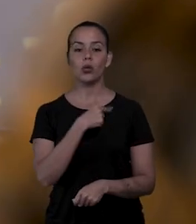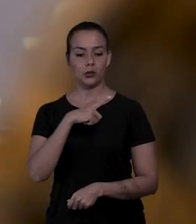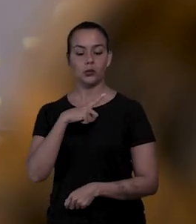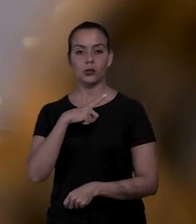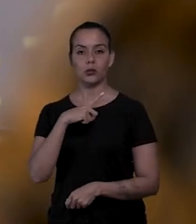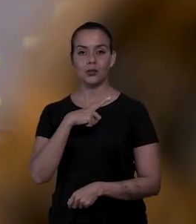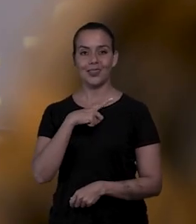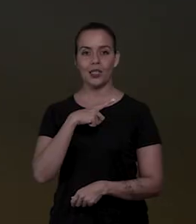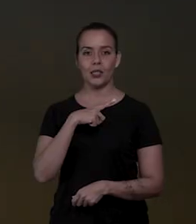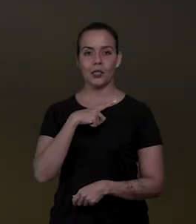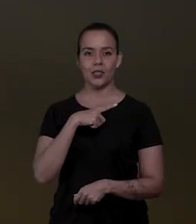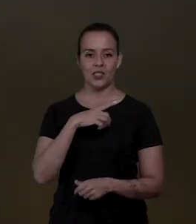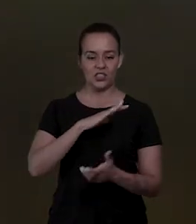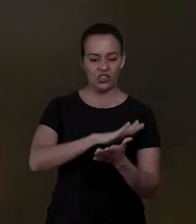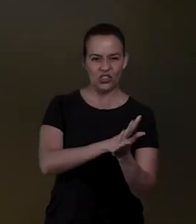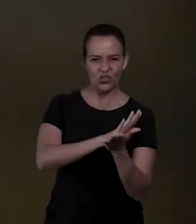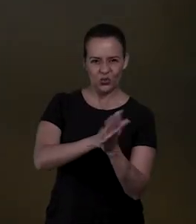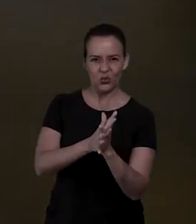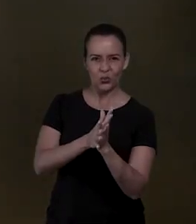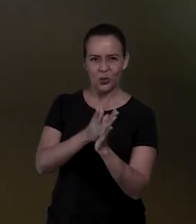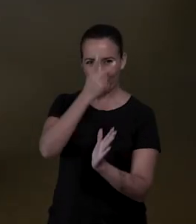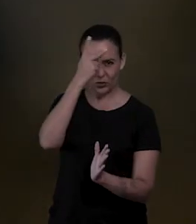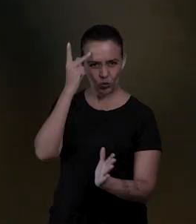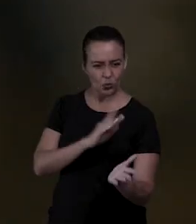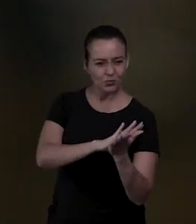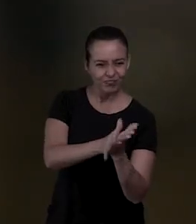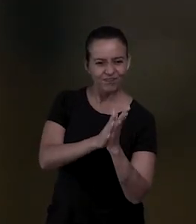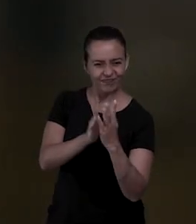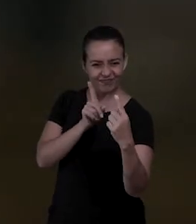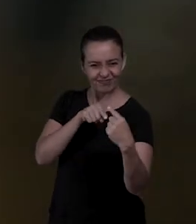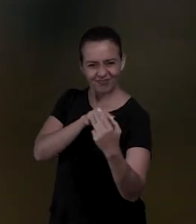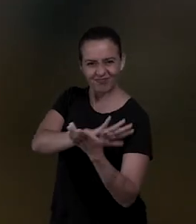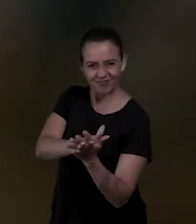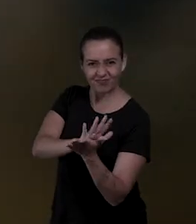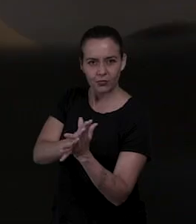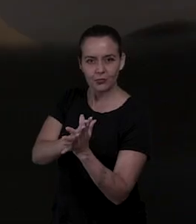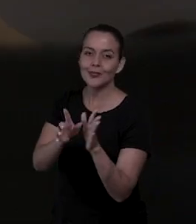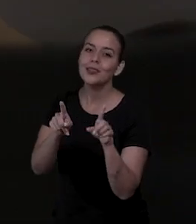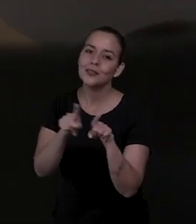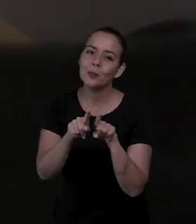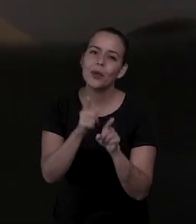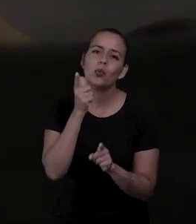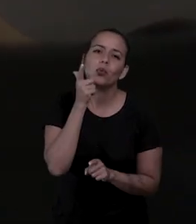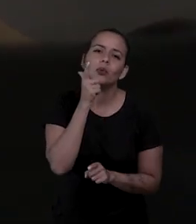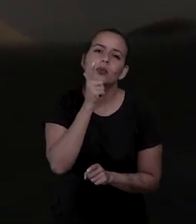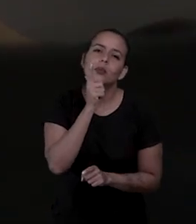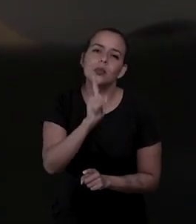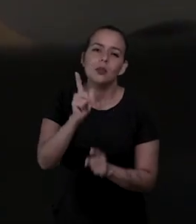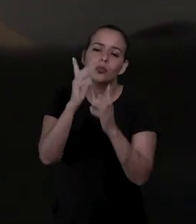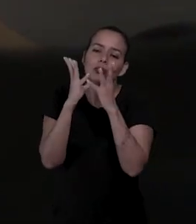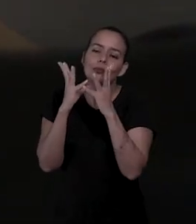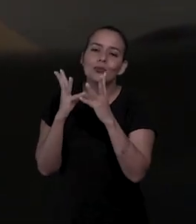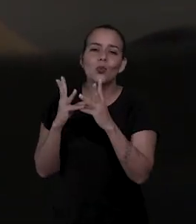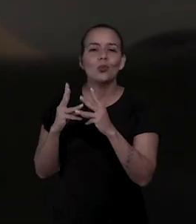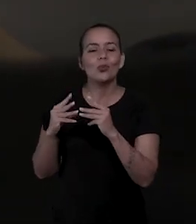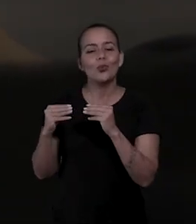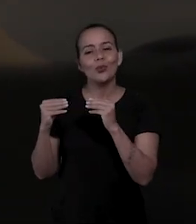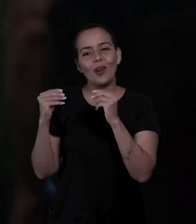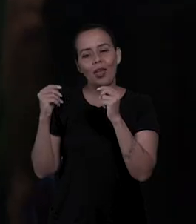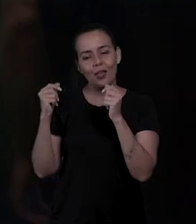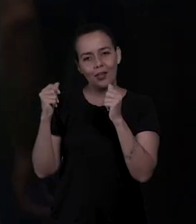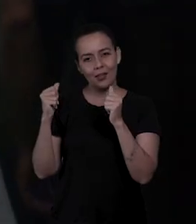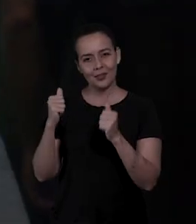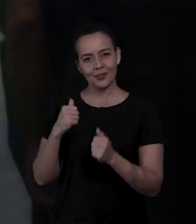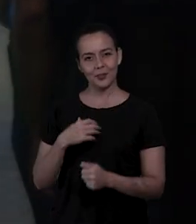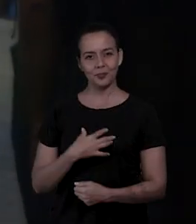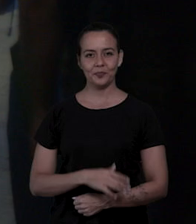de destruirmos uns aos outros é a capacidade que nós temos de curarmos uns aos outros. Visto por